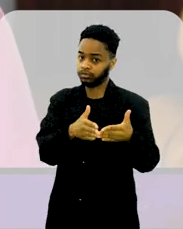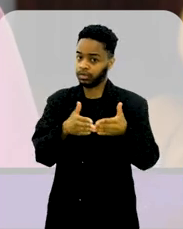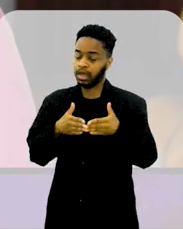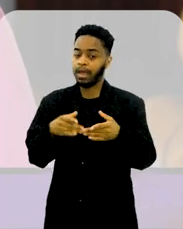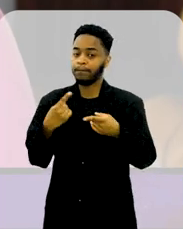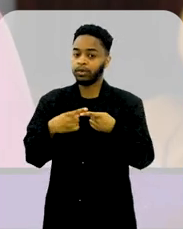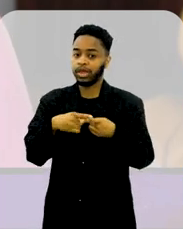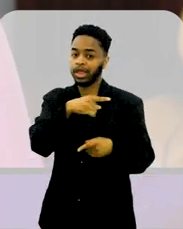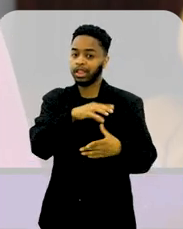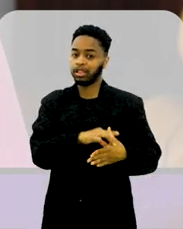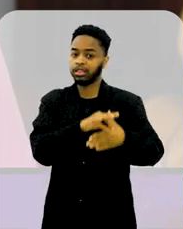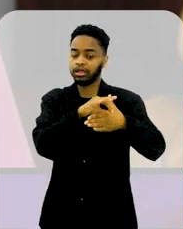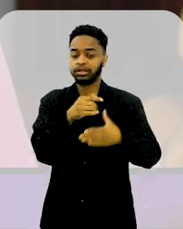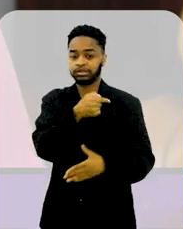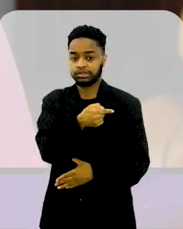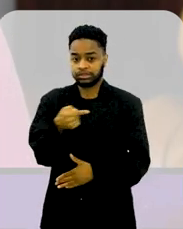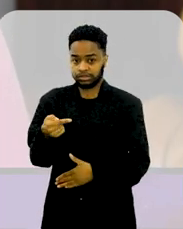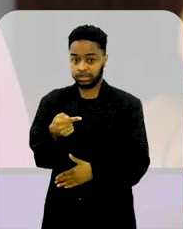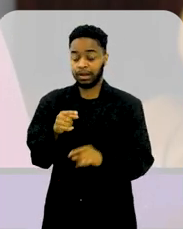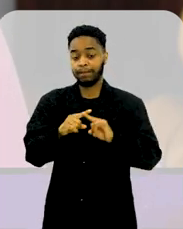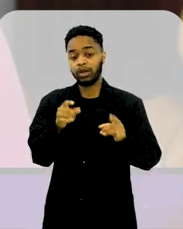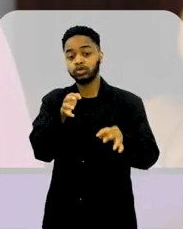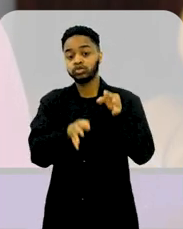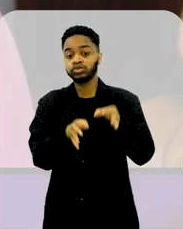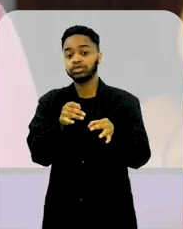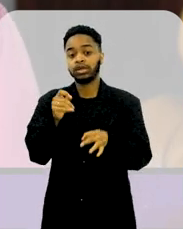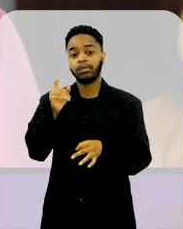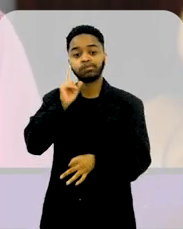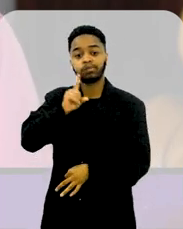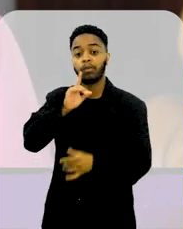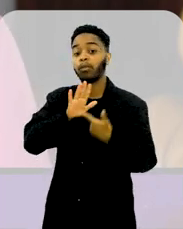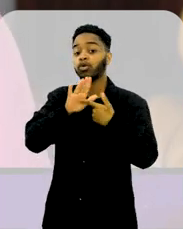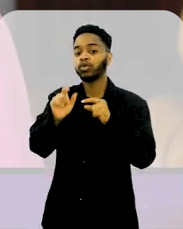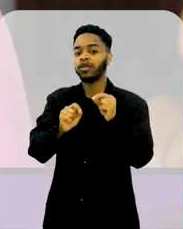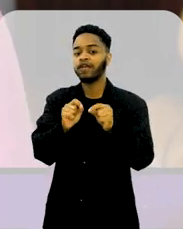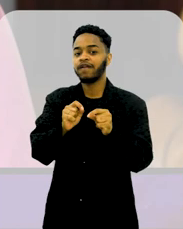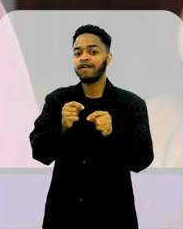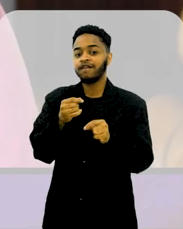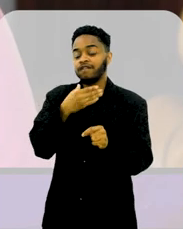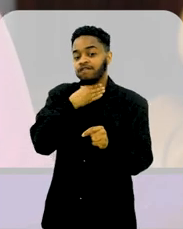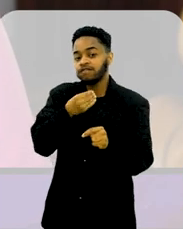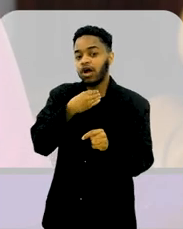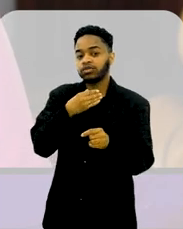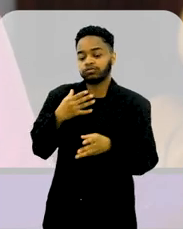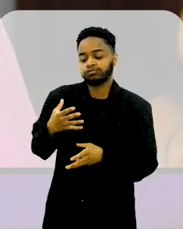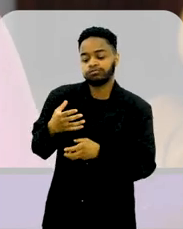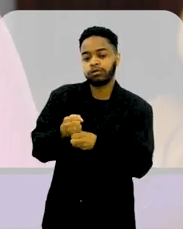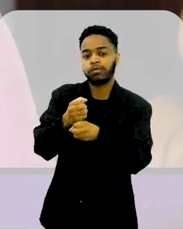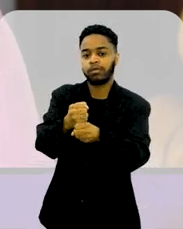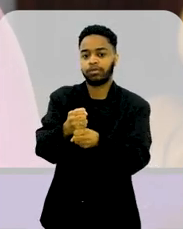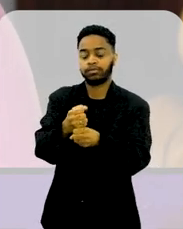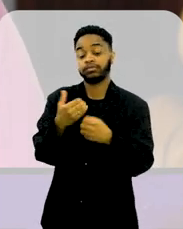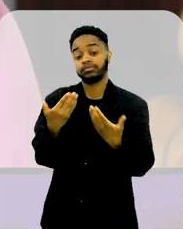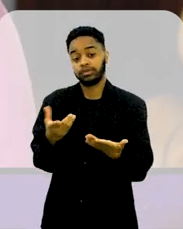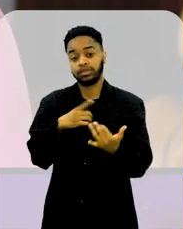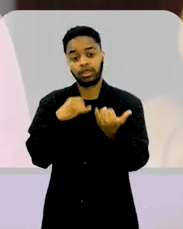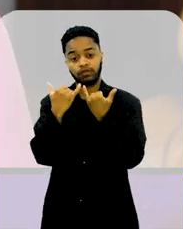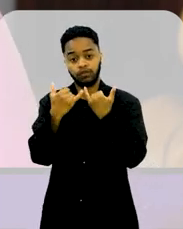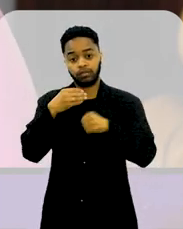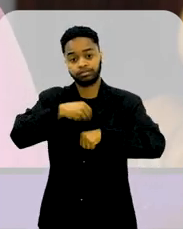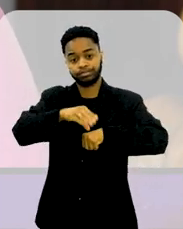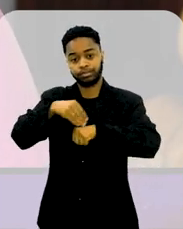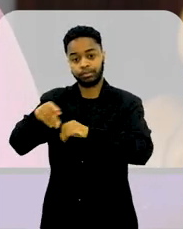eh da 777 Partners pela justiça americana por fraude contábil segundo essas informações eh